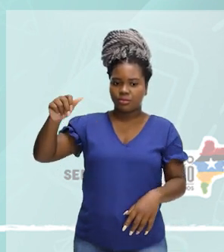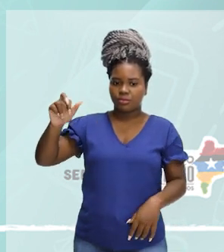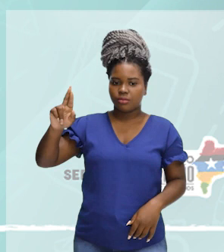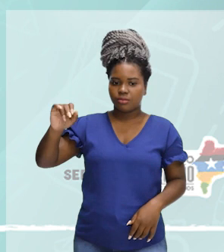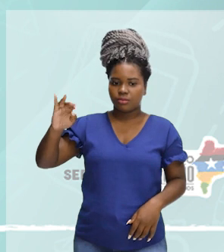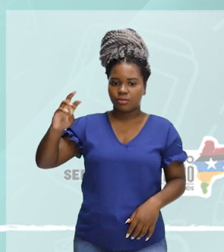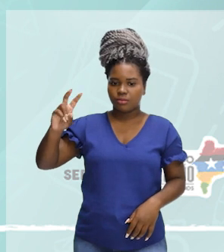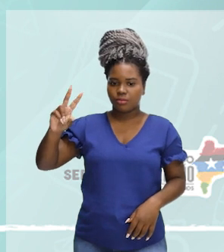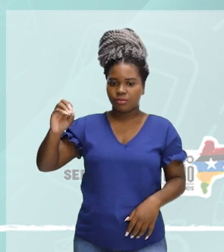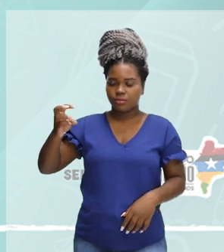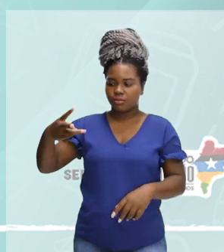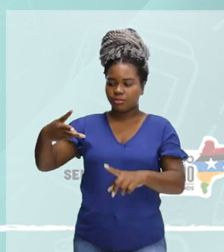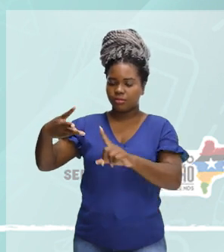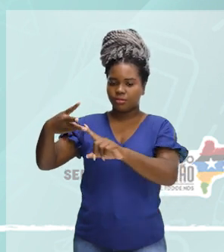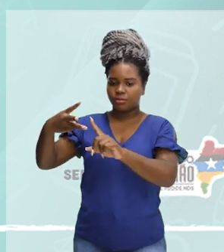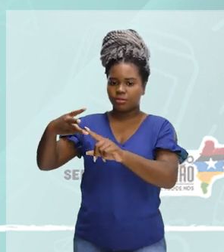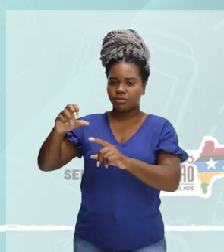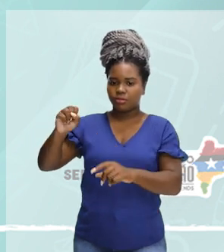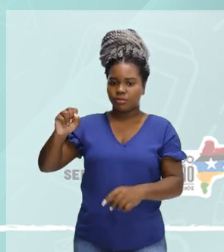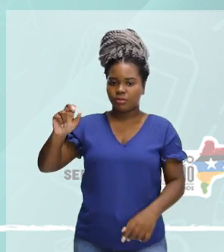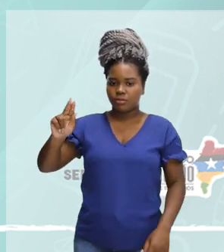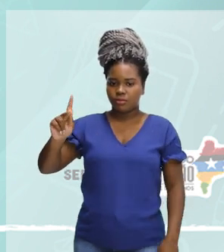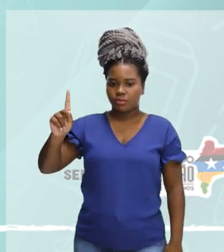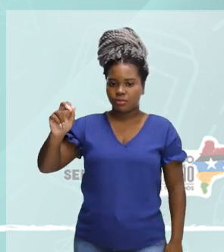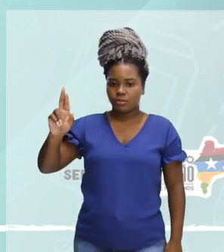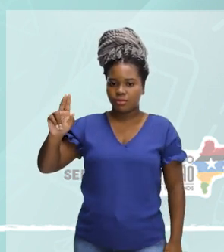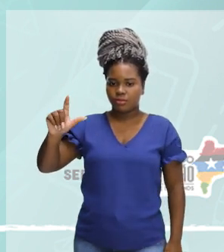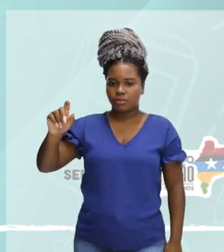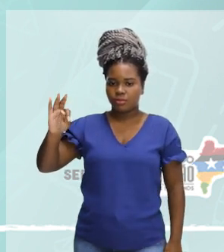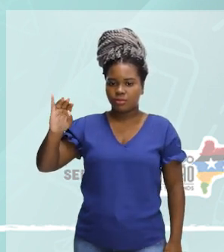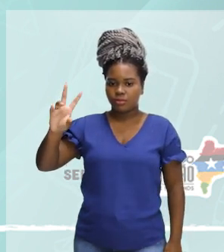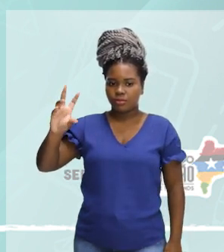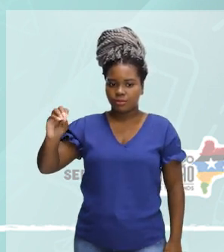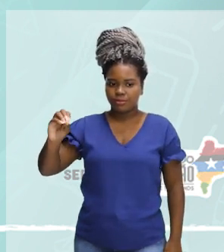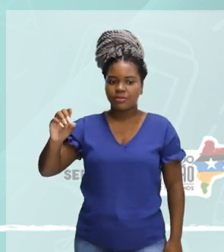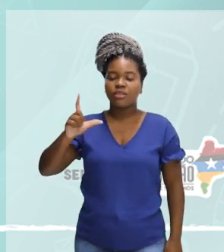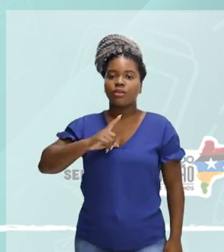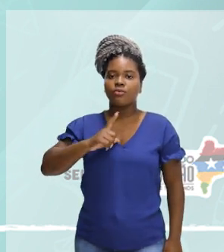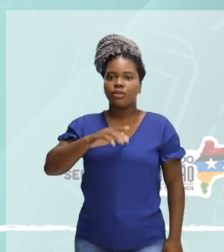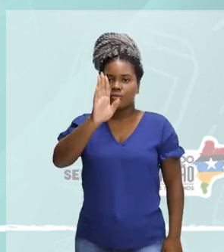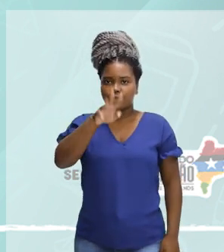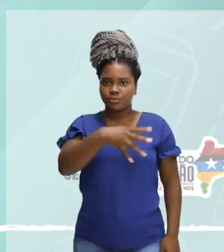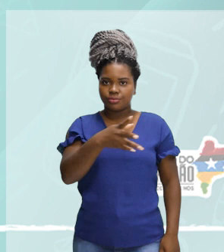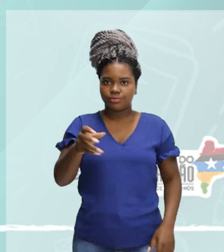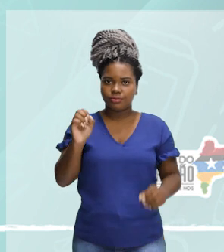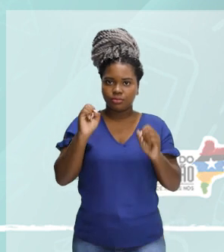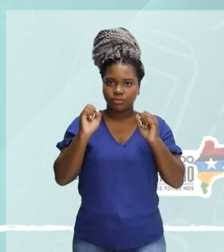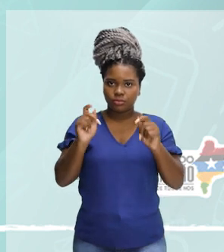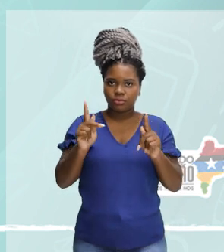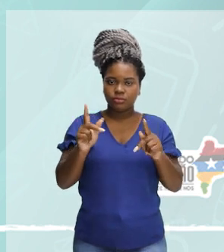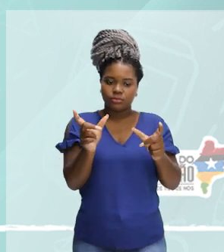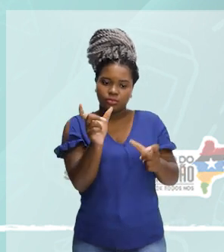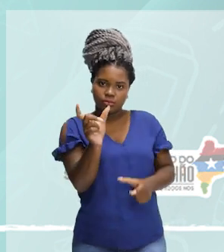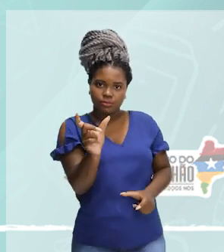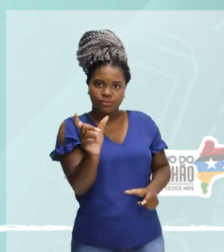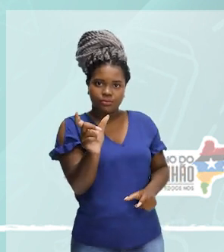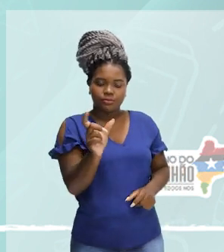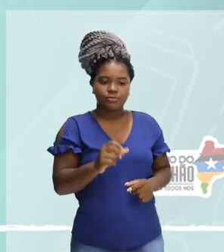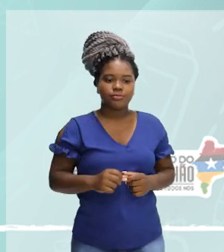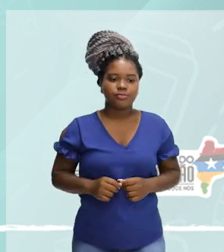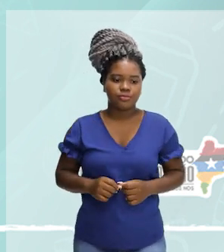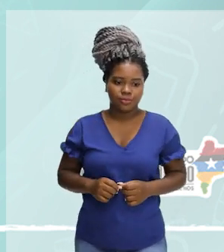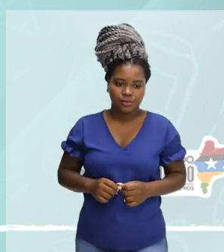bom, comparativo, melhor, melhor, superlativo para identificar esses aqui, eu posso